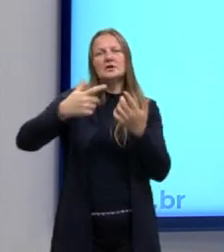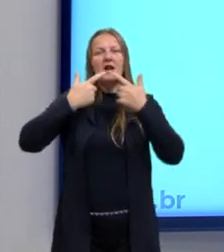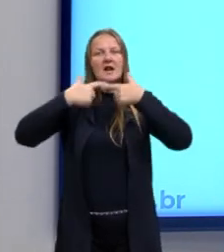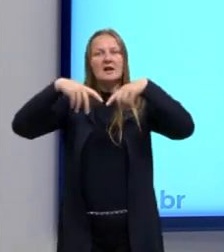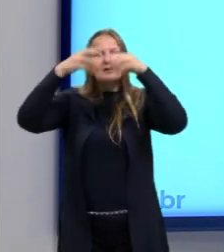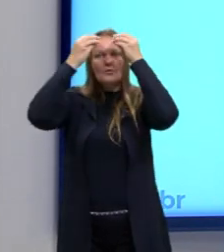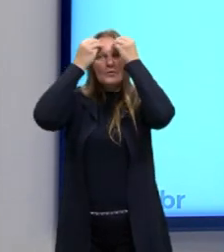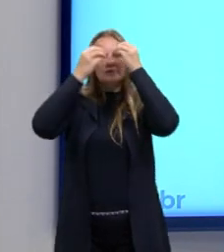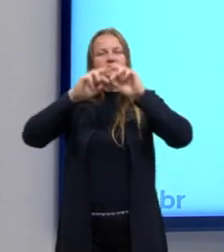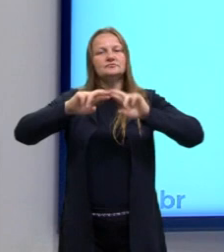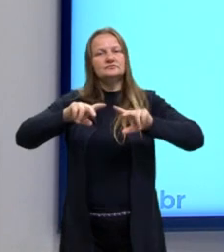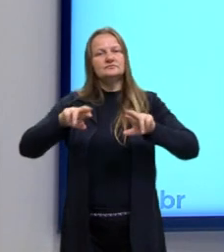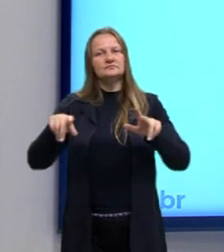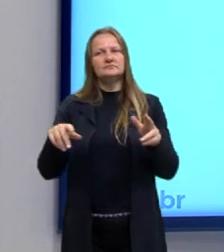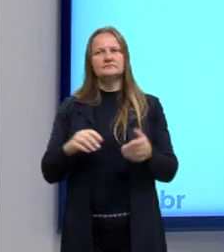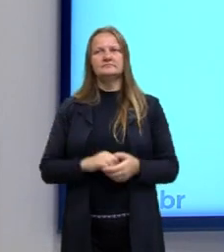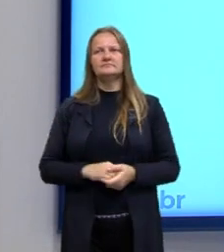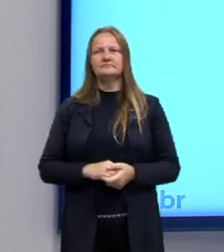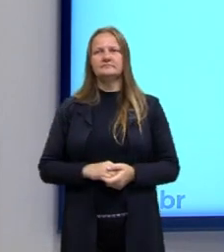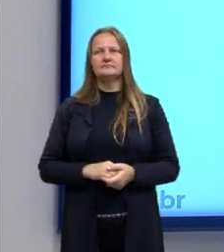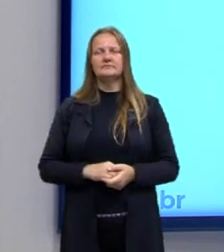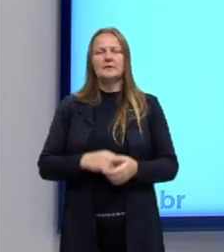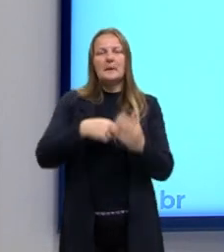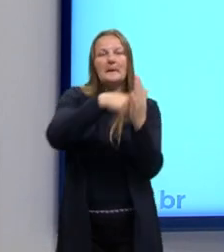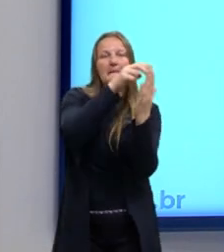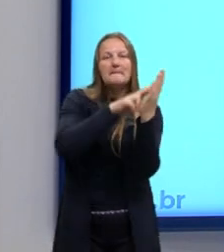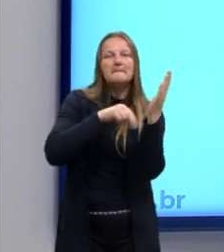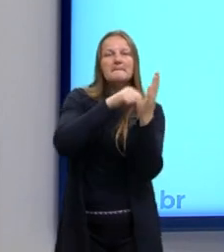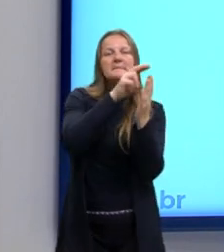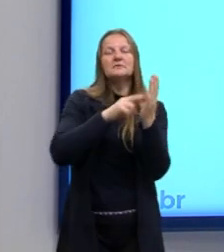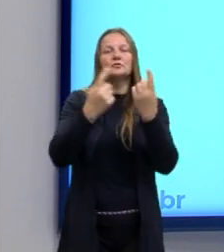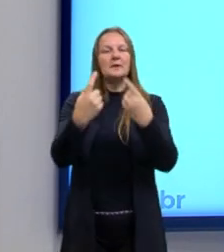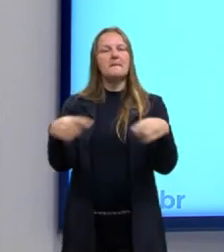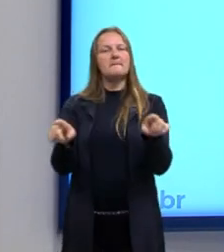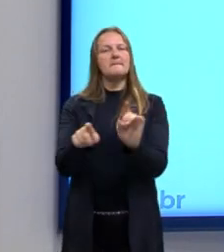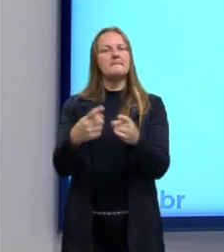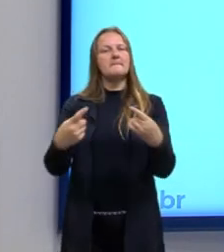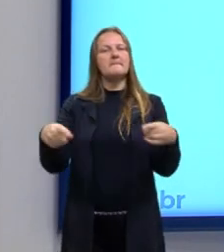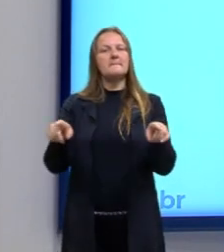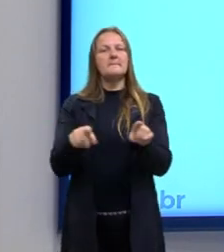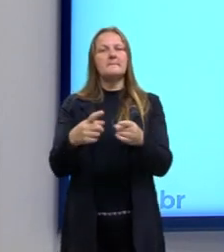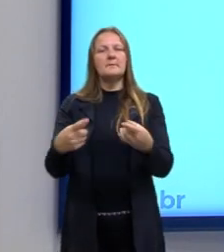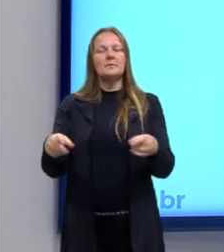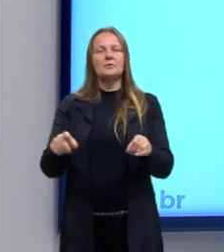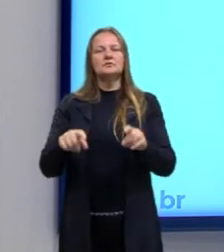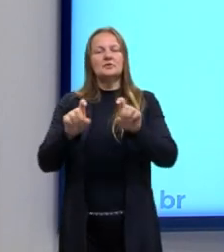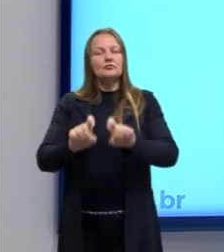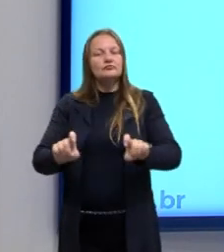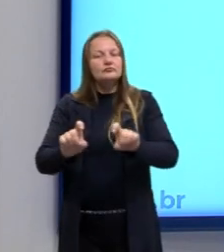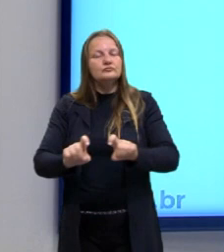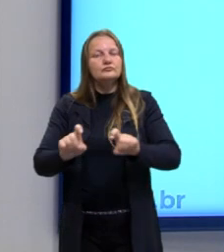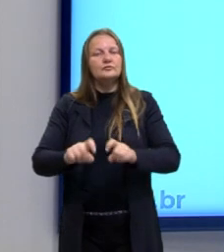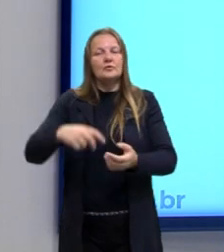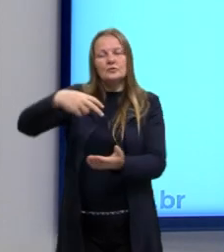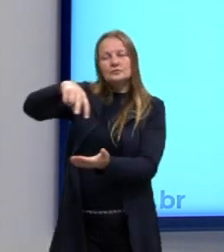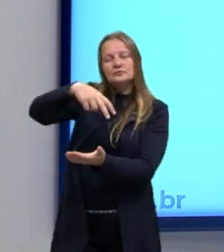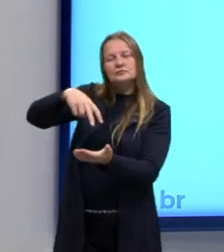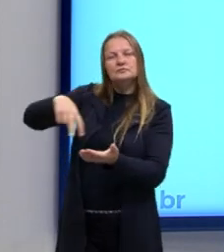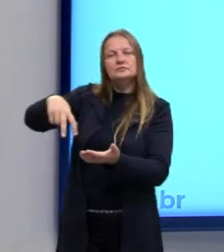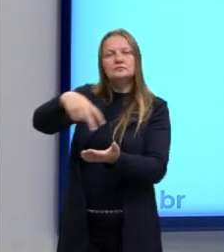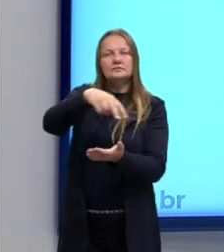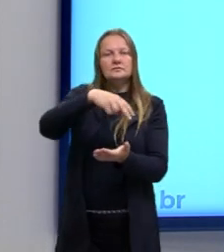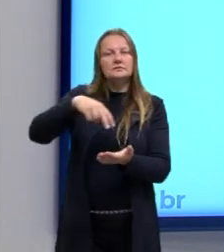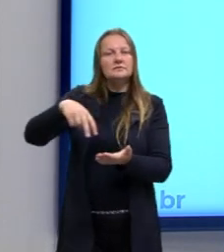outras manifestações de linguagem né a pintura a música a linguagem computacional a dança né